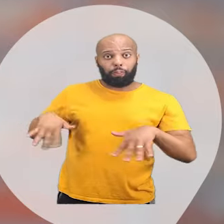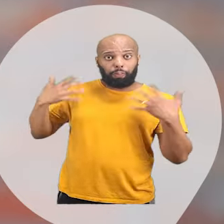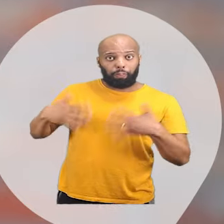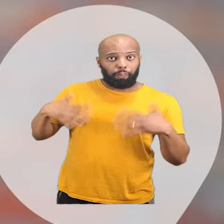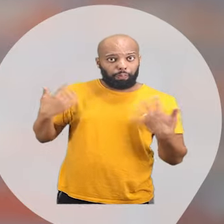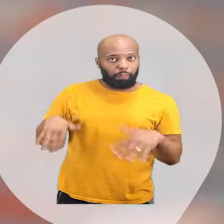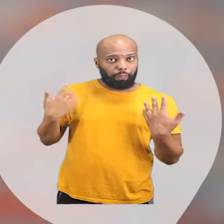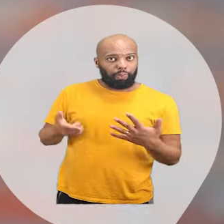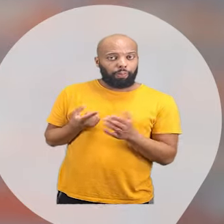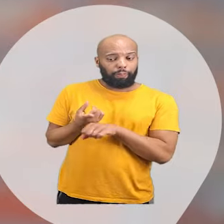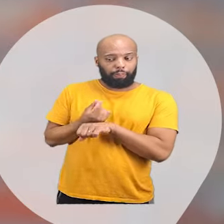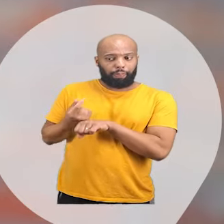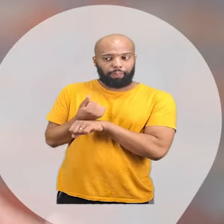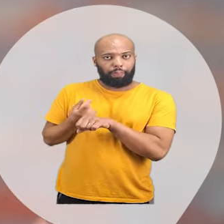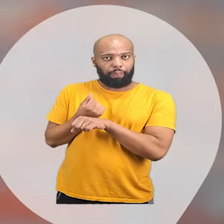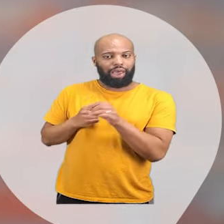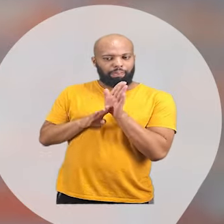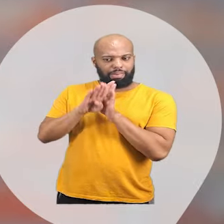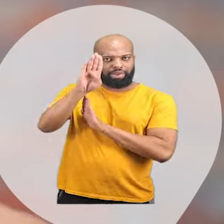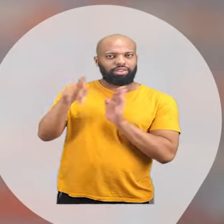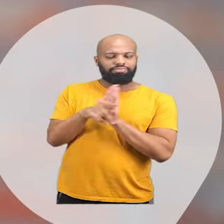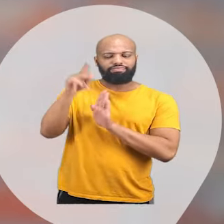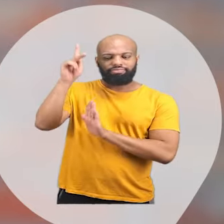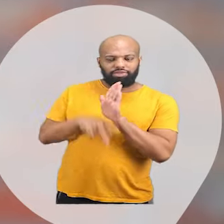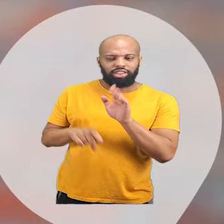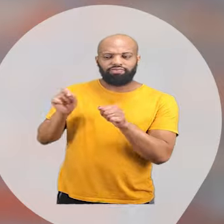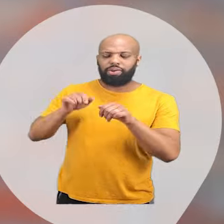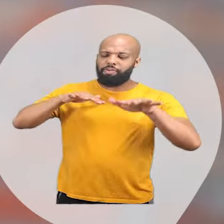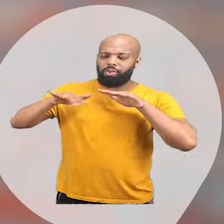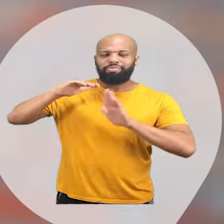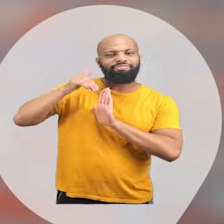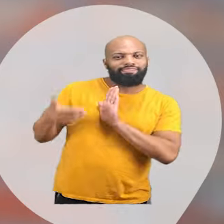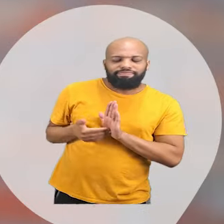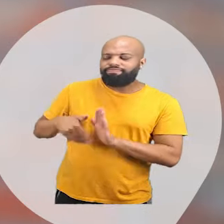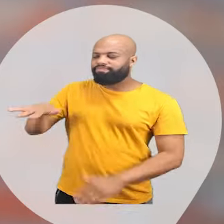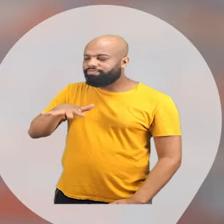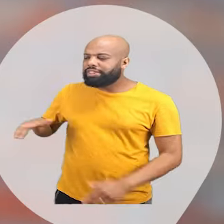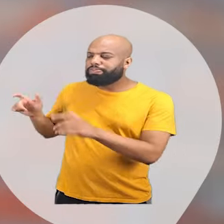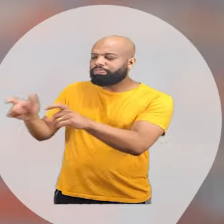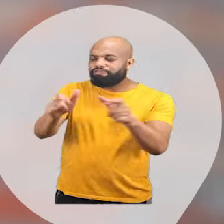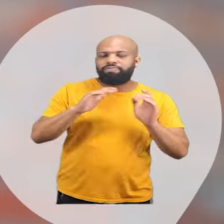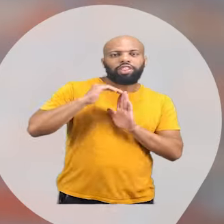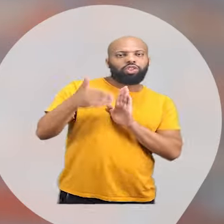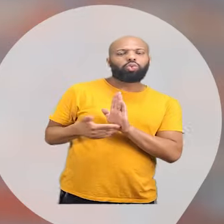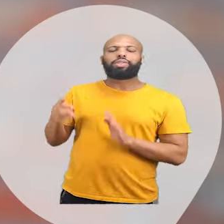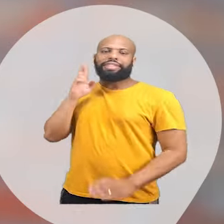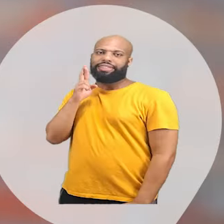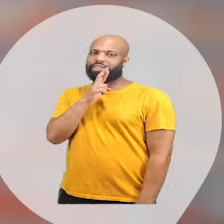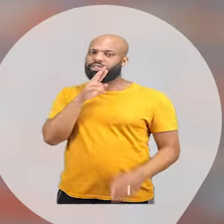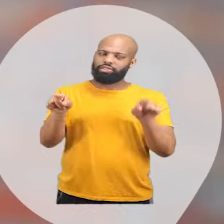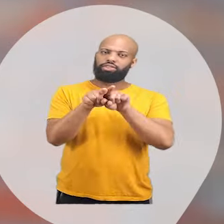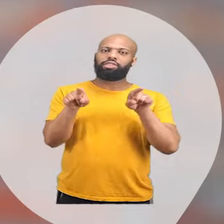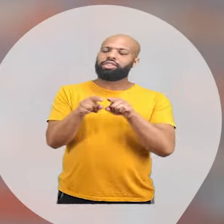grande desse projeto que movimenta toda a cadeia movimenta todos esses estabelecimentos todos